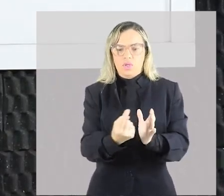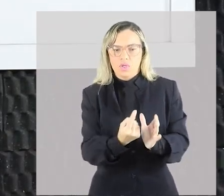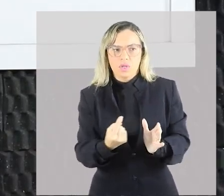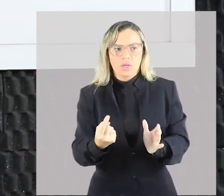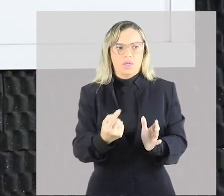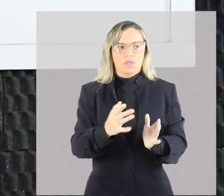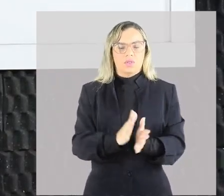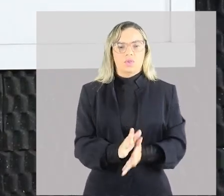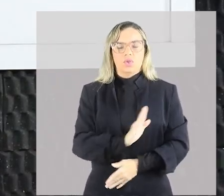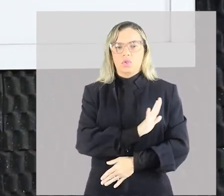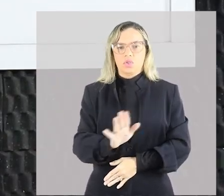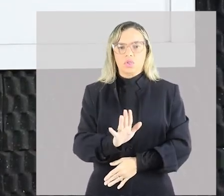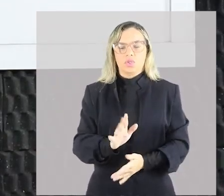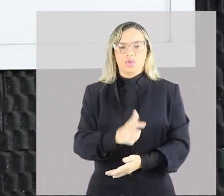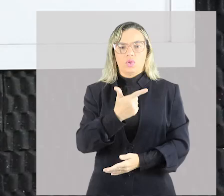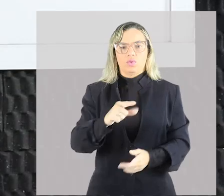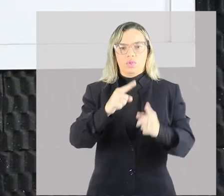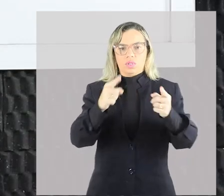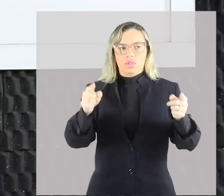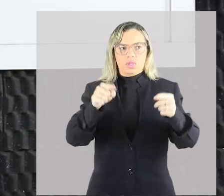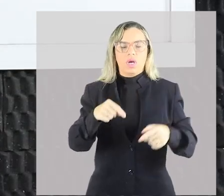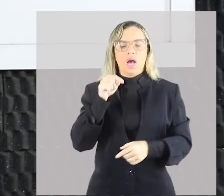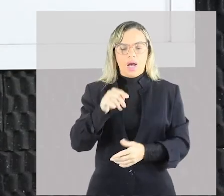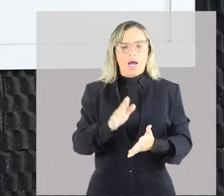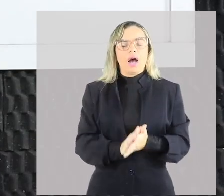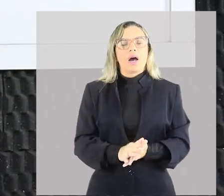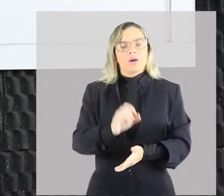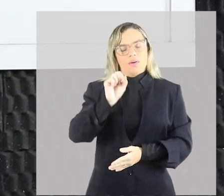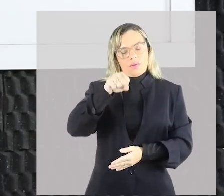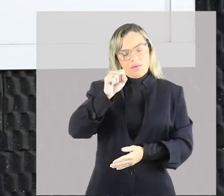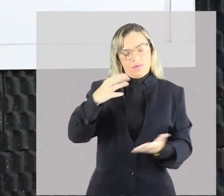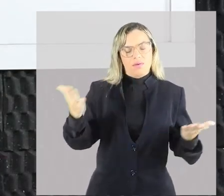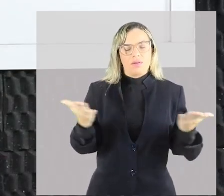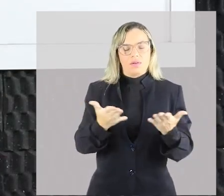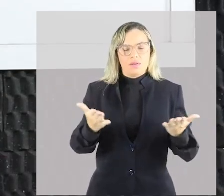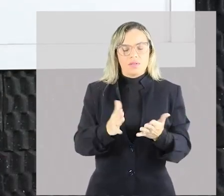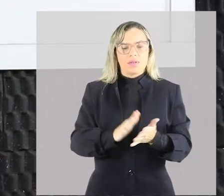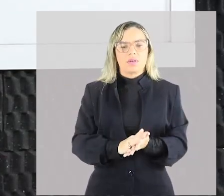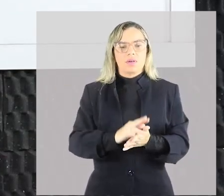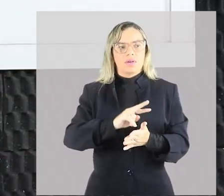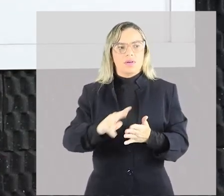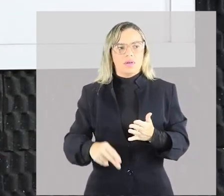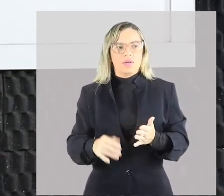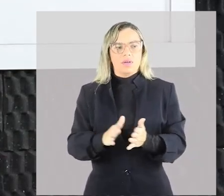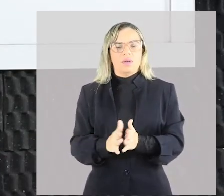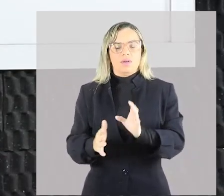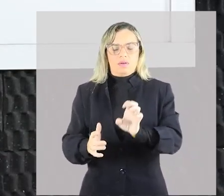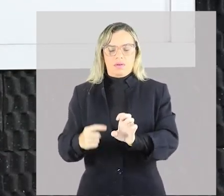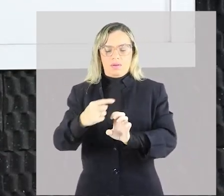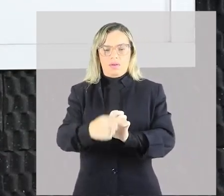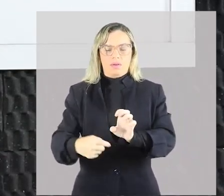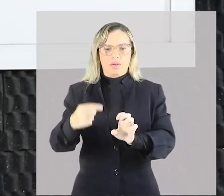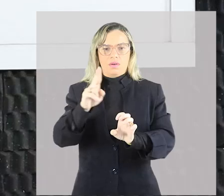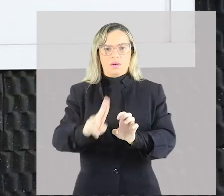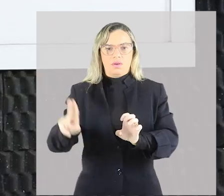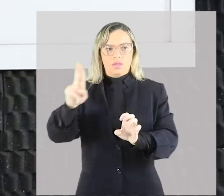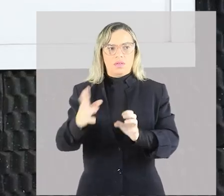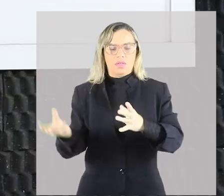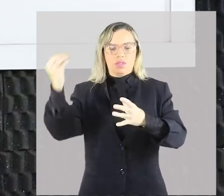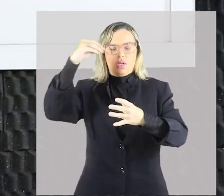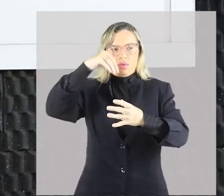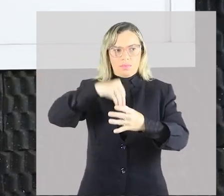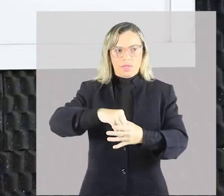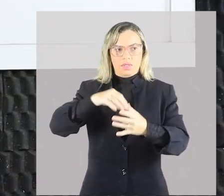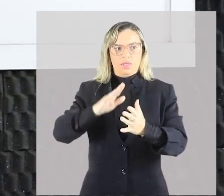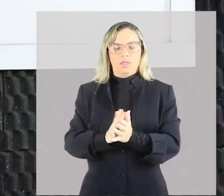sozinho. Agora assim, ó, isso aqui é um elemento. Eu posso usar pertence e não pertence? Posso. Ele está presente? Está. Então